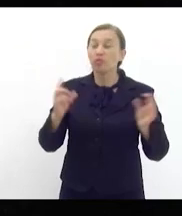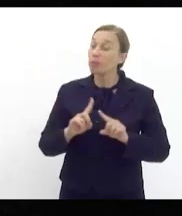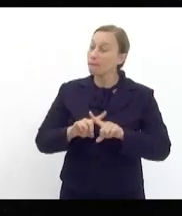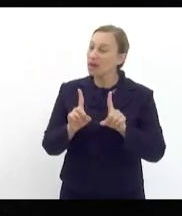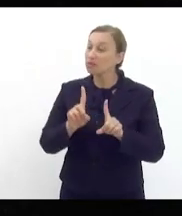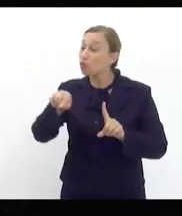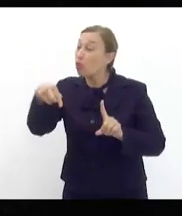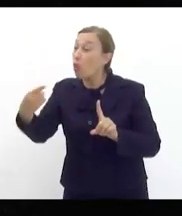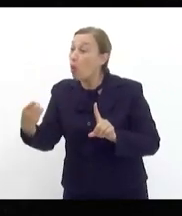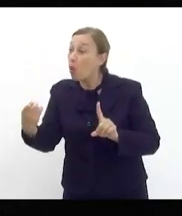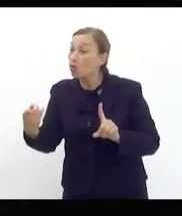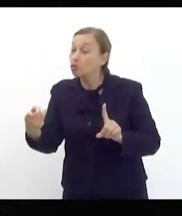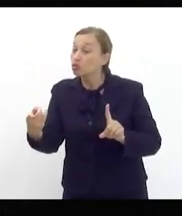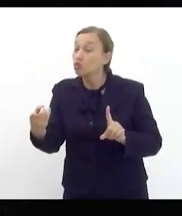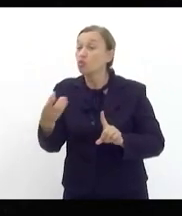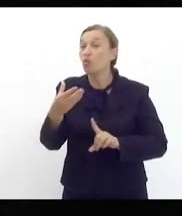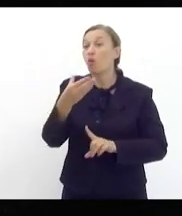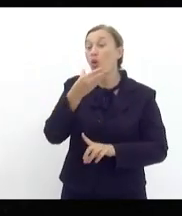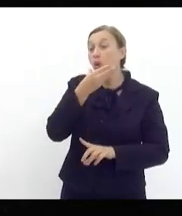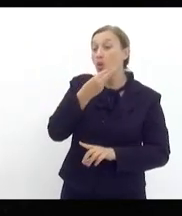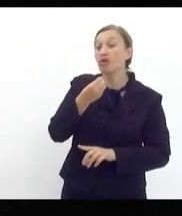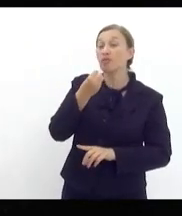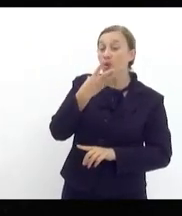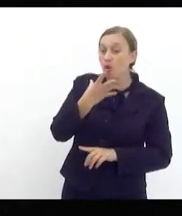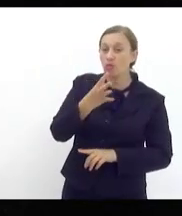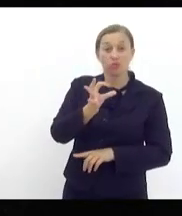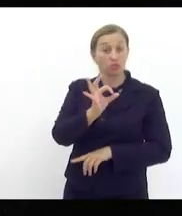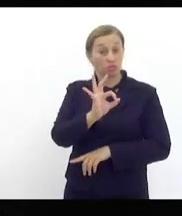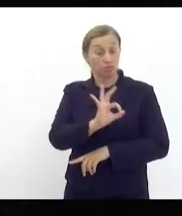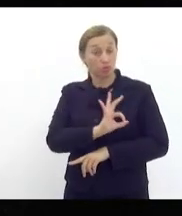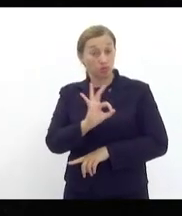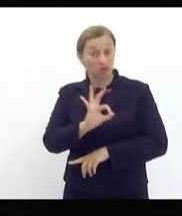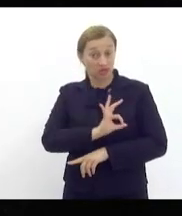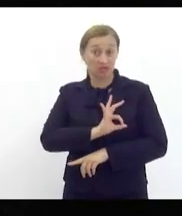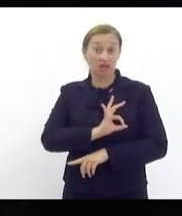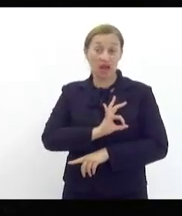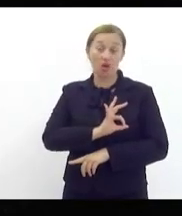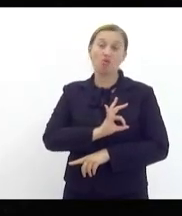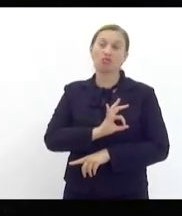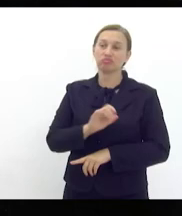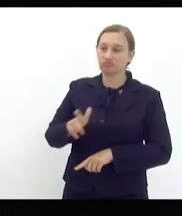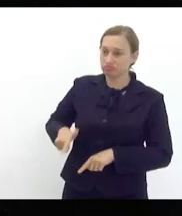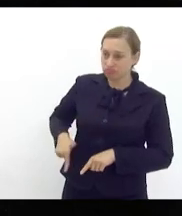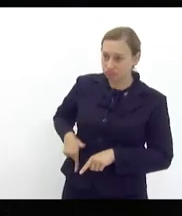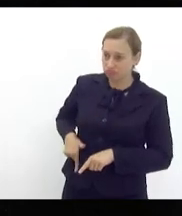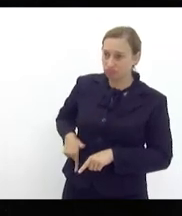homem bom de bem e também armado